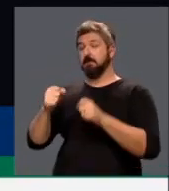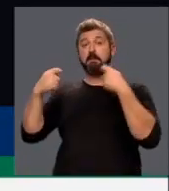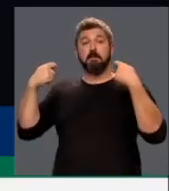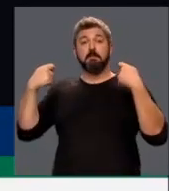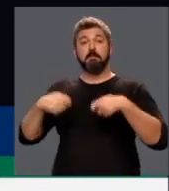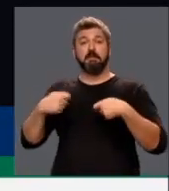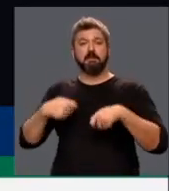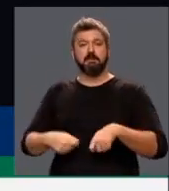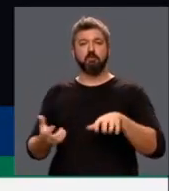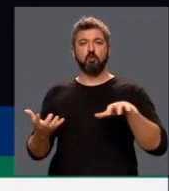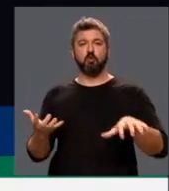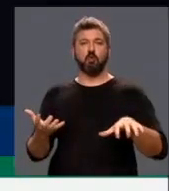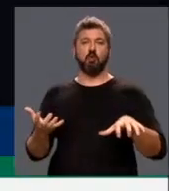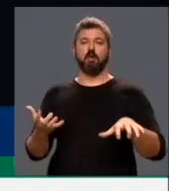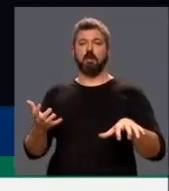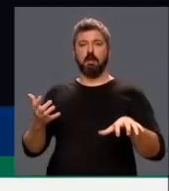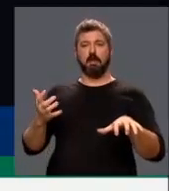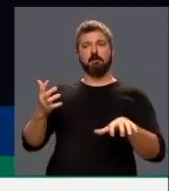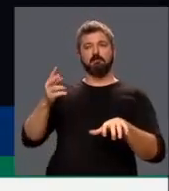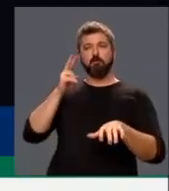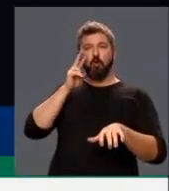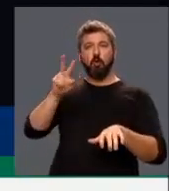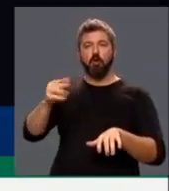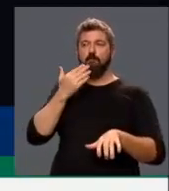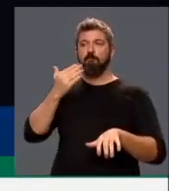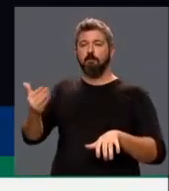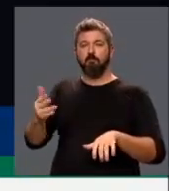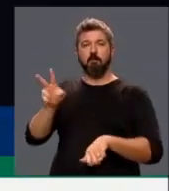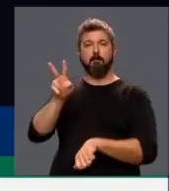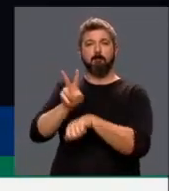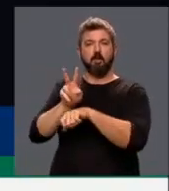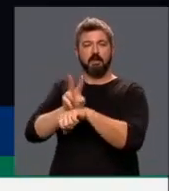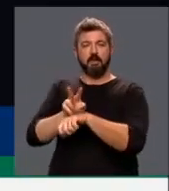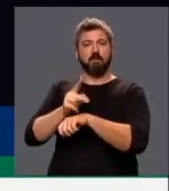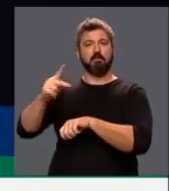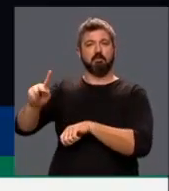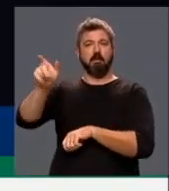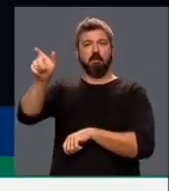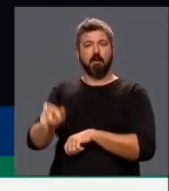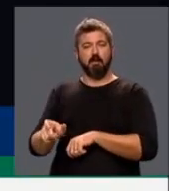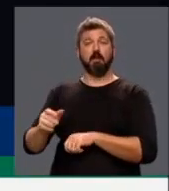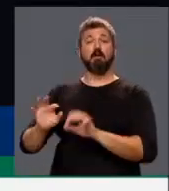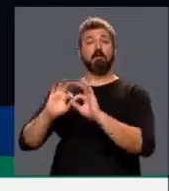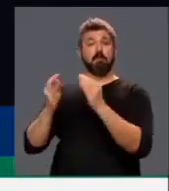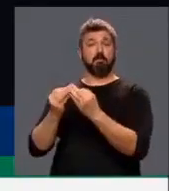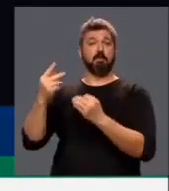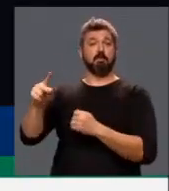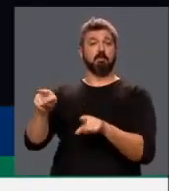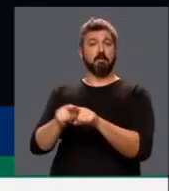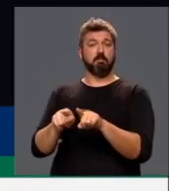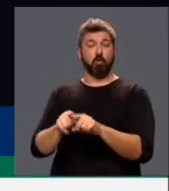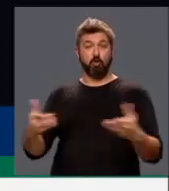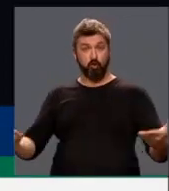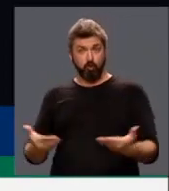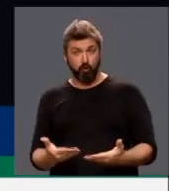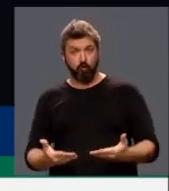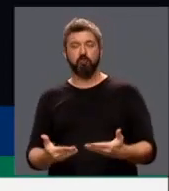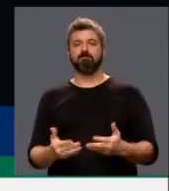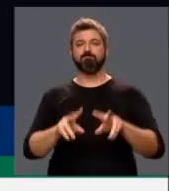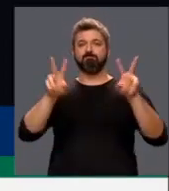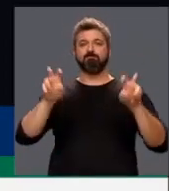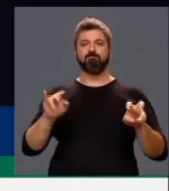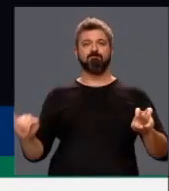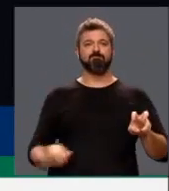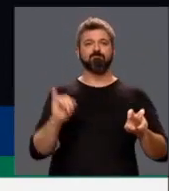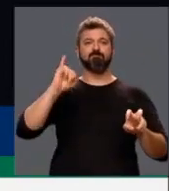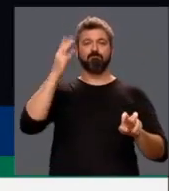Parlamento brasileiro para sua proteção também e para a proteção dos seus familiares. E que na tarde de hoje, neste tema tão